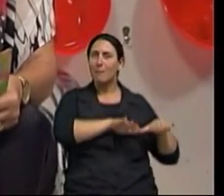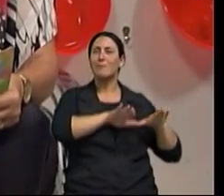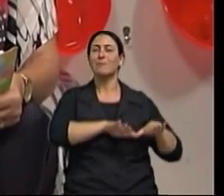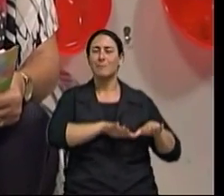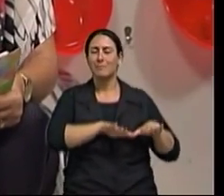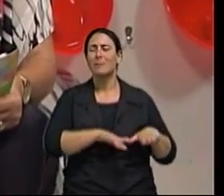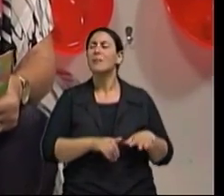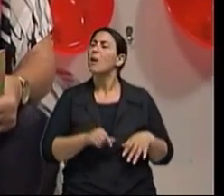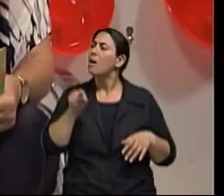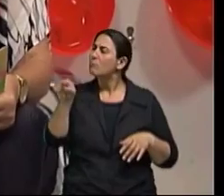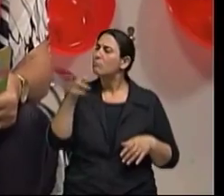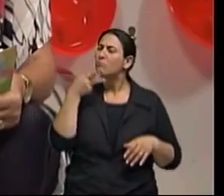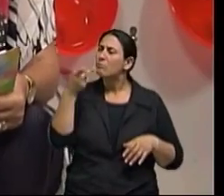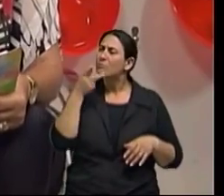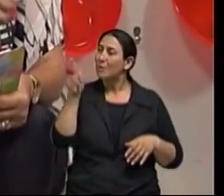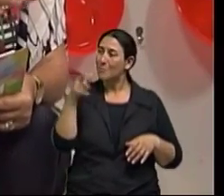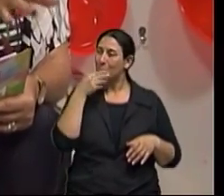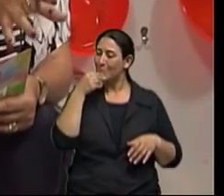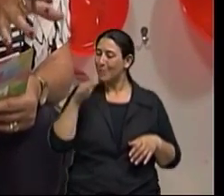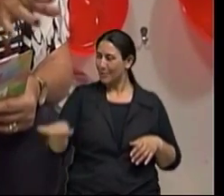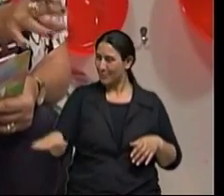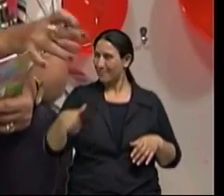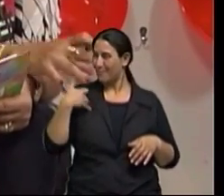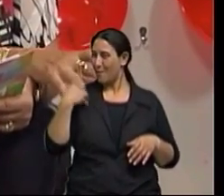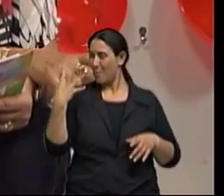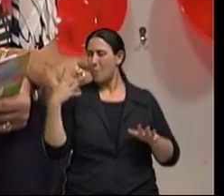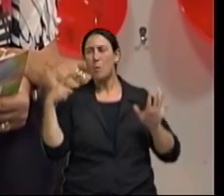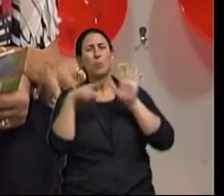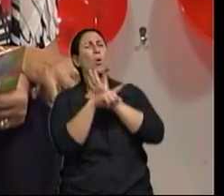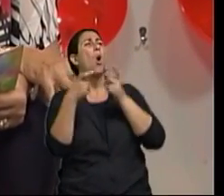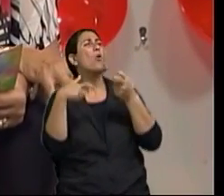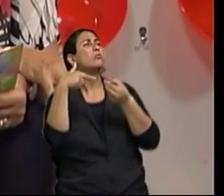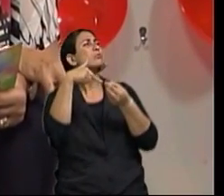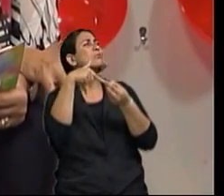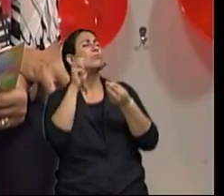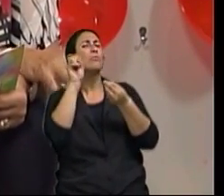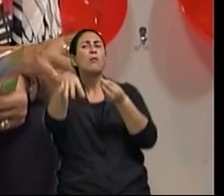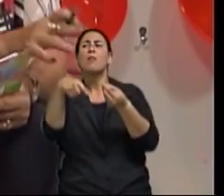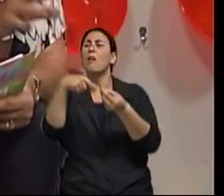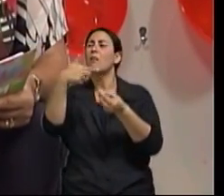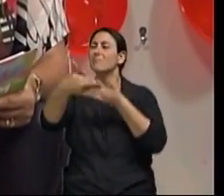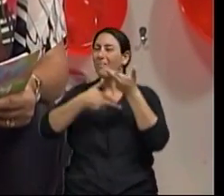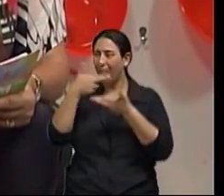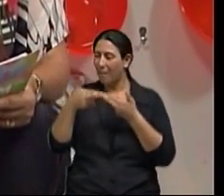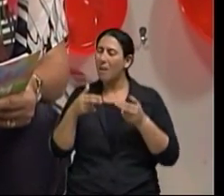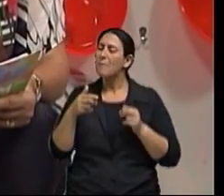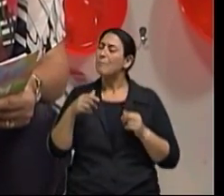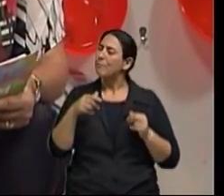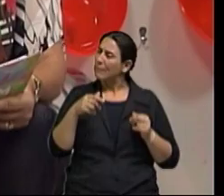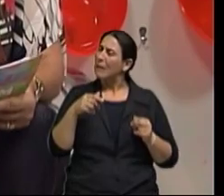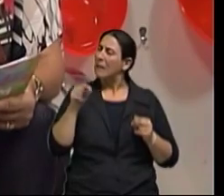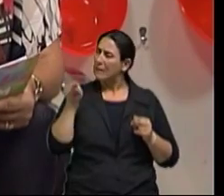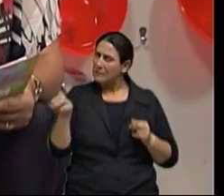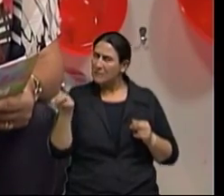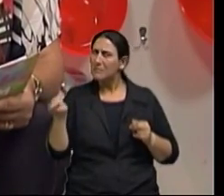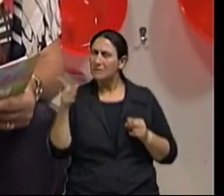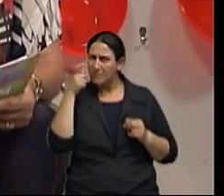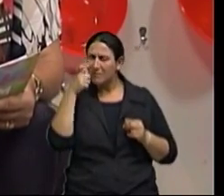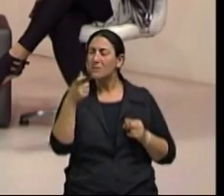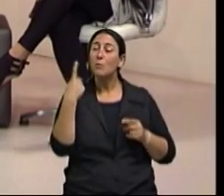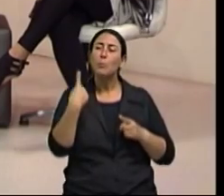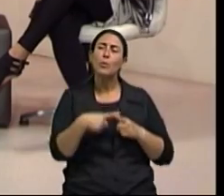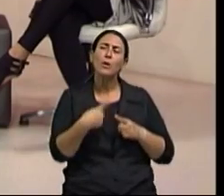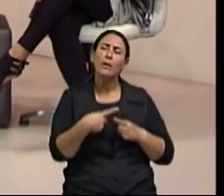ações, o senhor deu o exemplo do menino que perguntou para a avó onde é que a gente põe esse aqui que é para reciclar, né? Essas pequenas, que eu chamo de